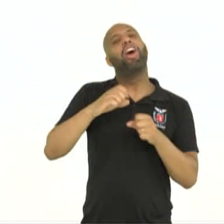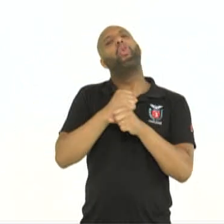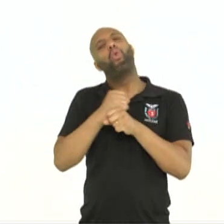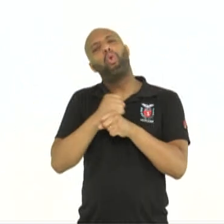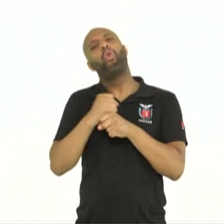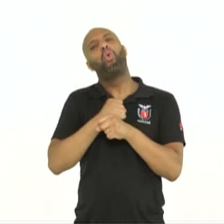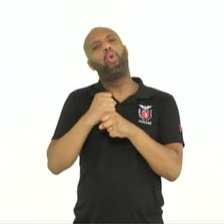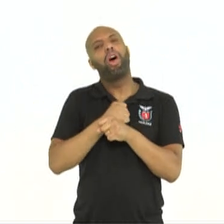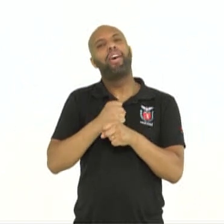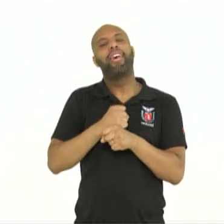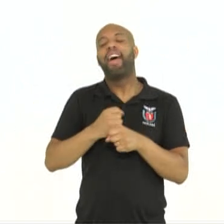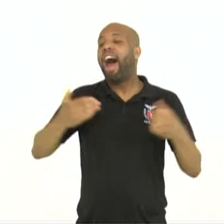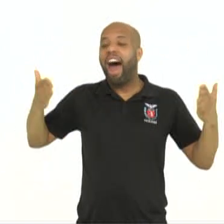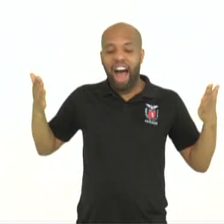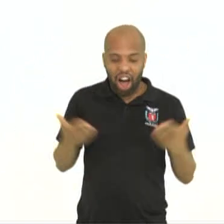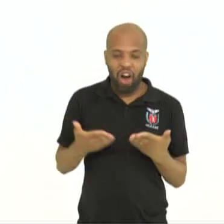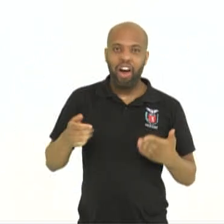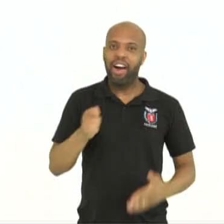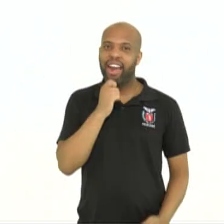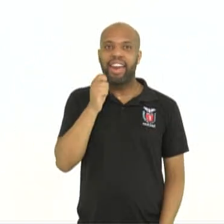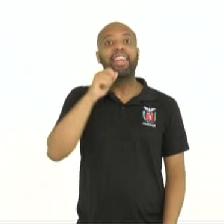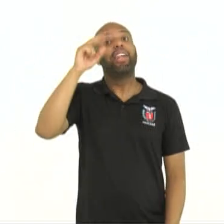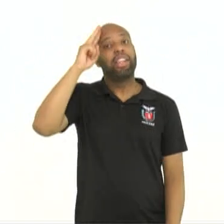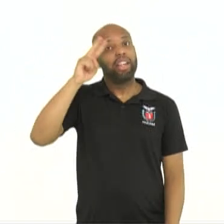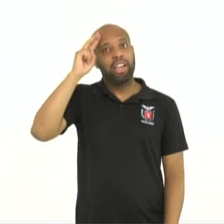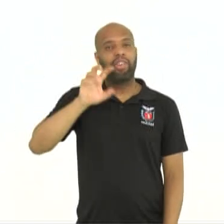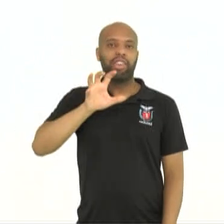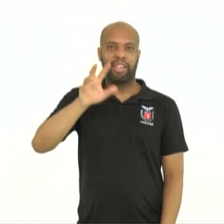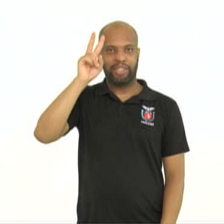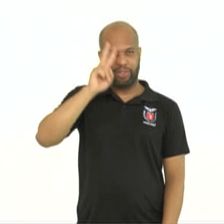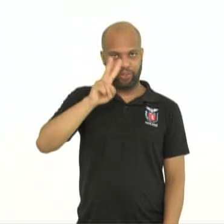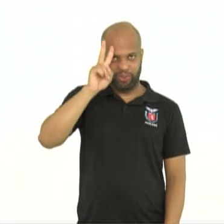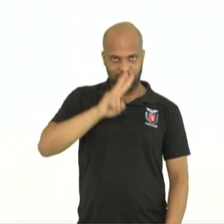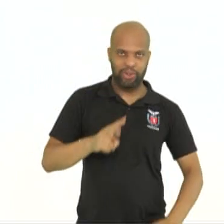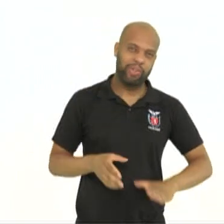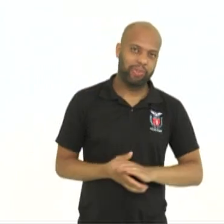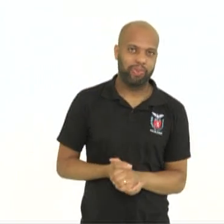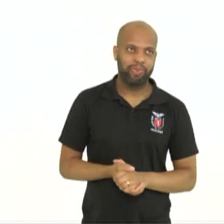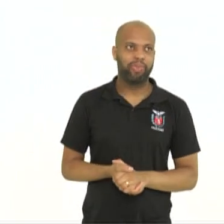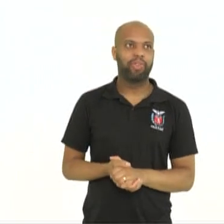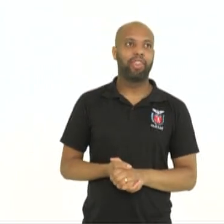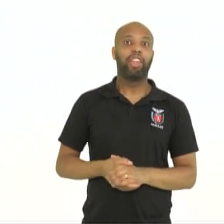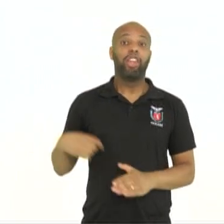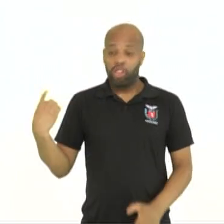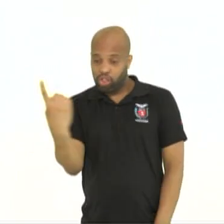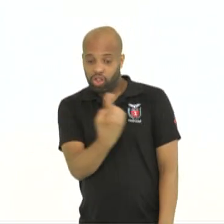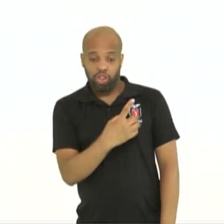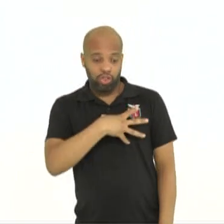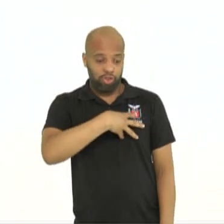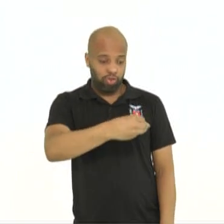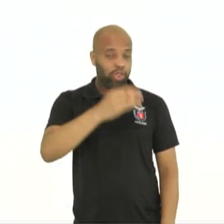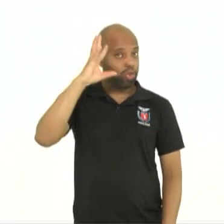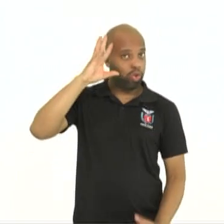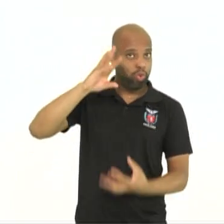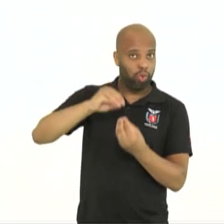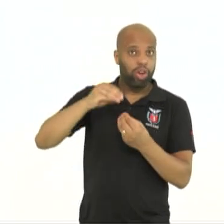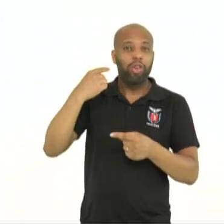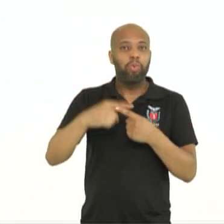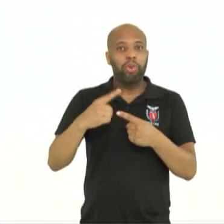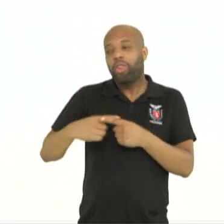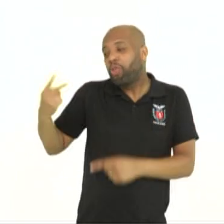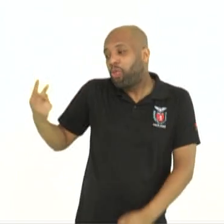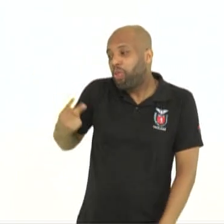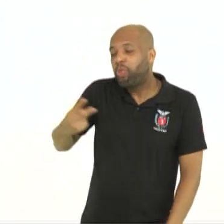anos, ainda hoje nós fazemos questão de relembrar este episódio. Nossos filhos compreendem então por que somos